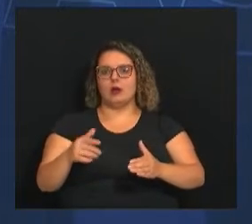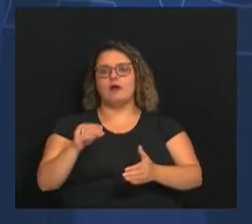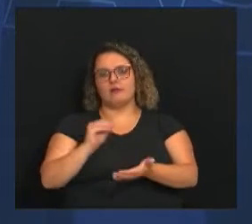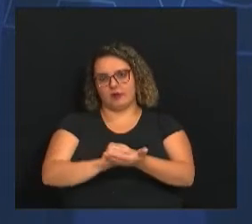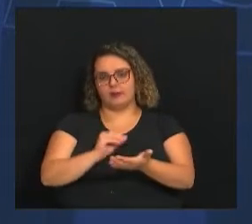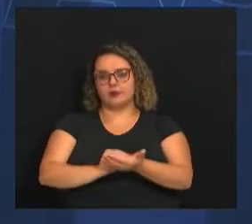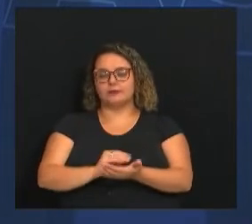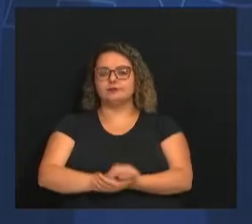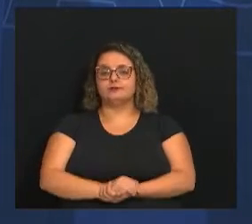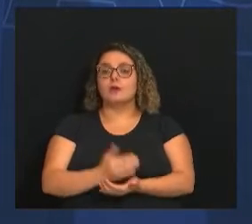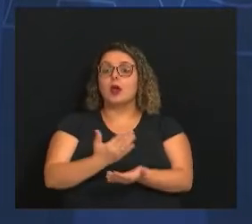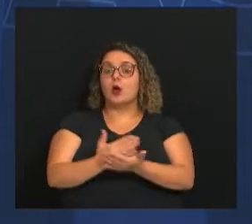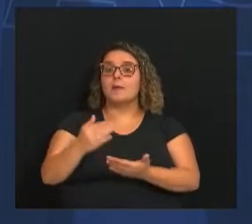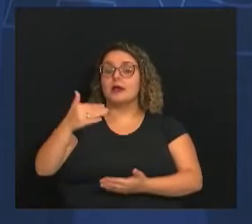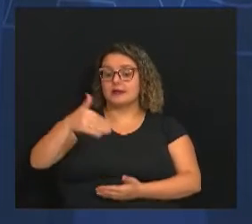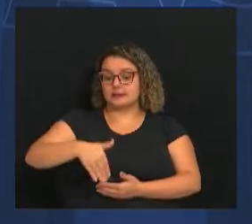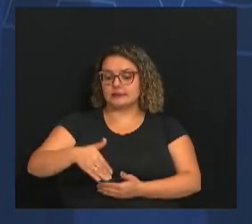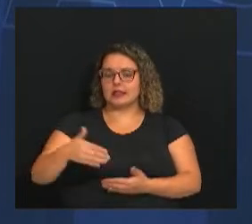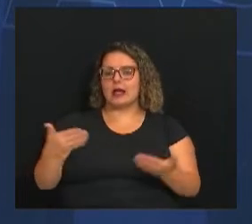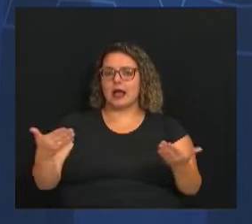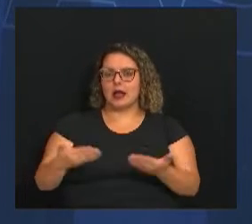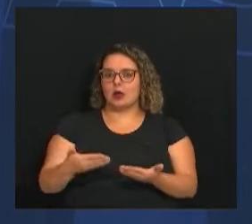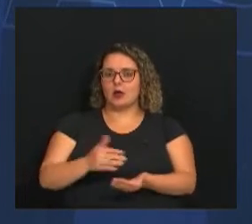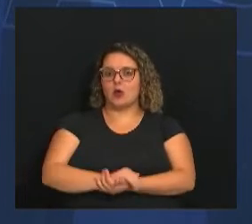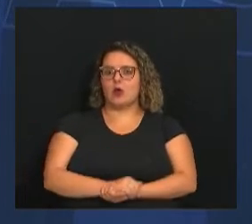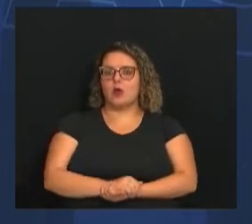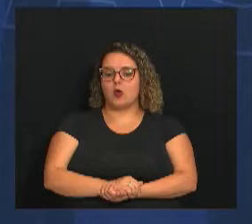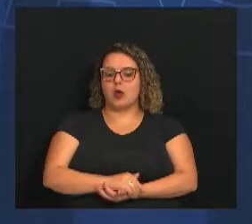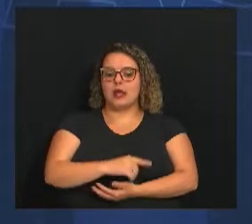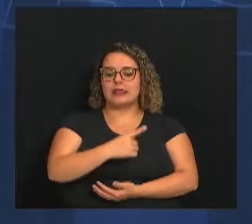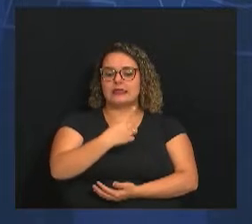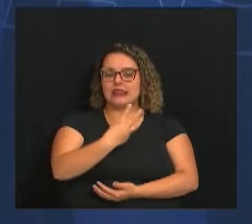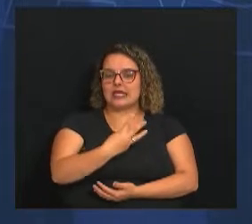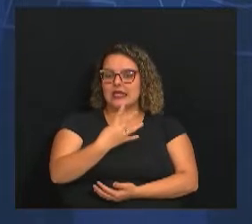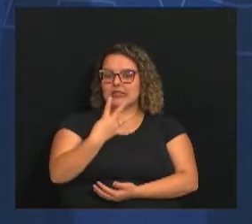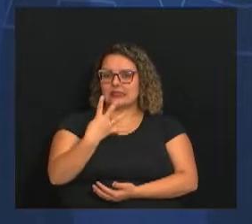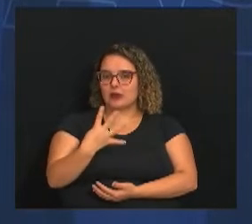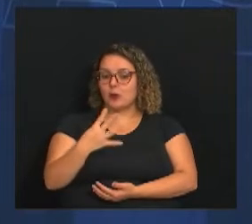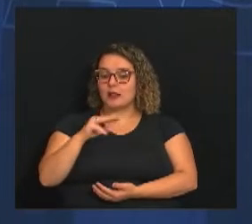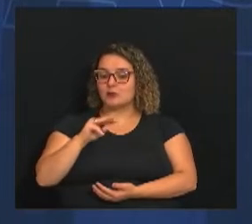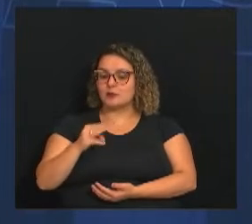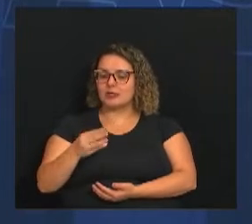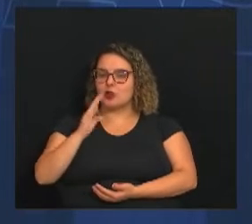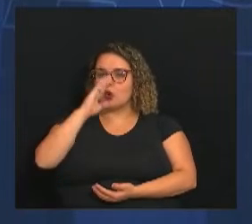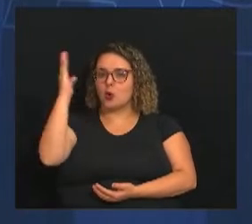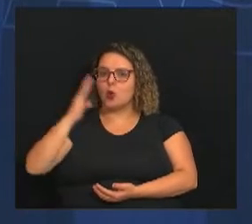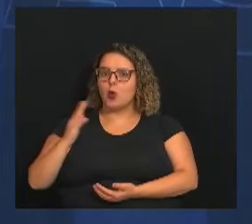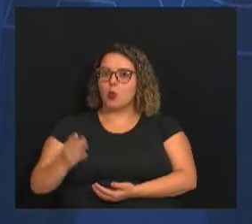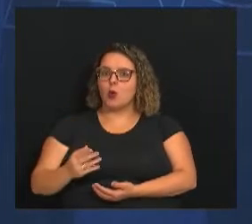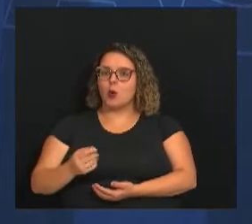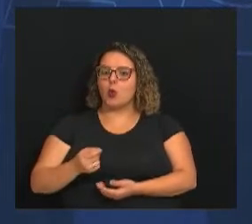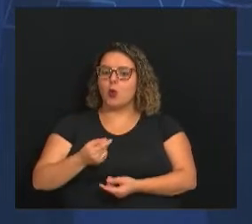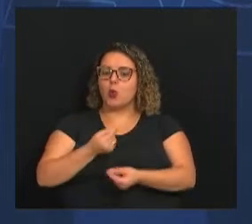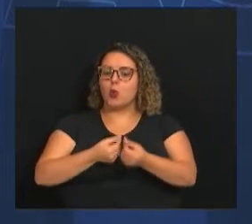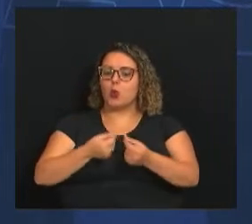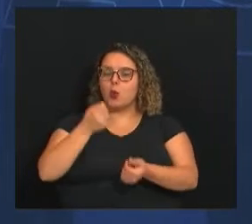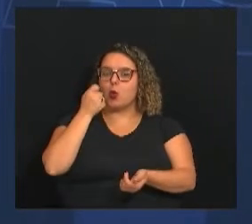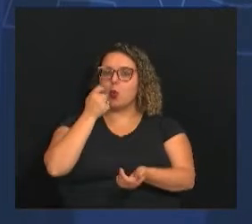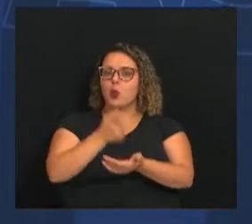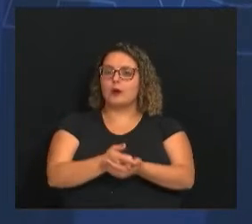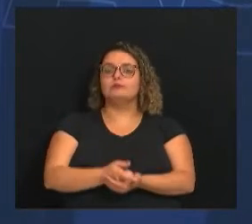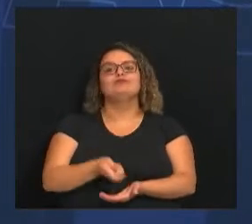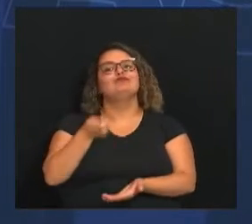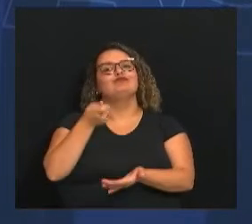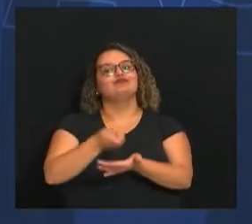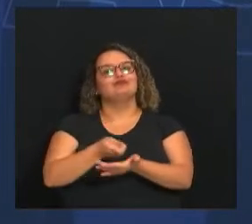Bom, começa hoje em prazo para 34 milhões de brasileiros contribuintes que são obrigados